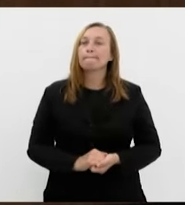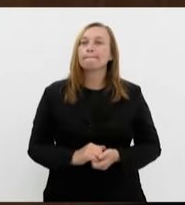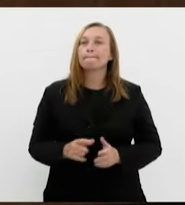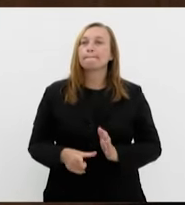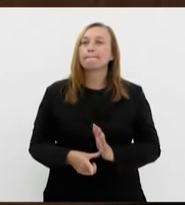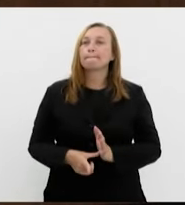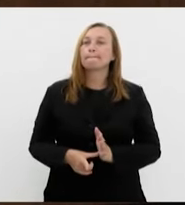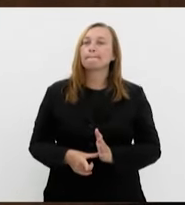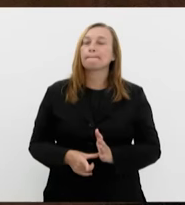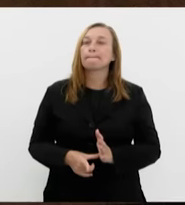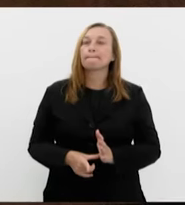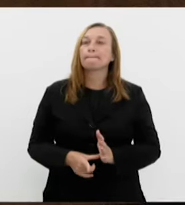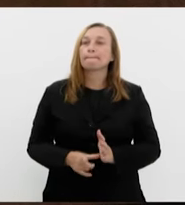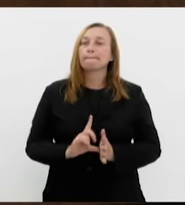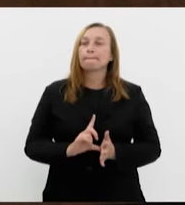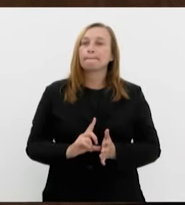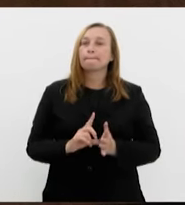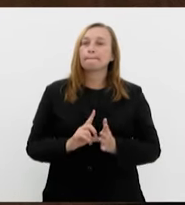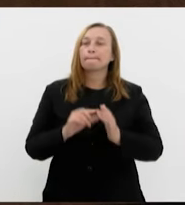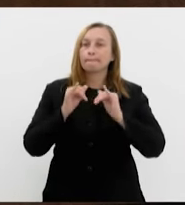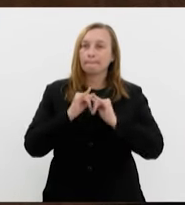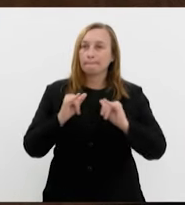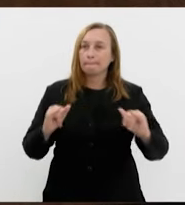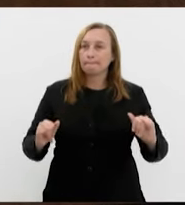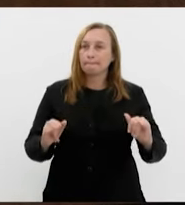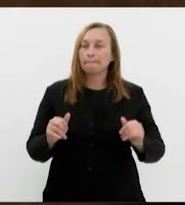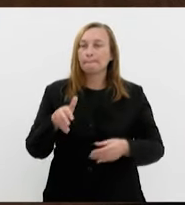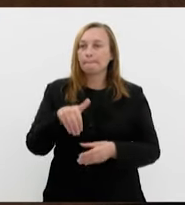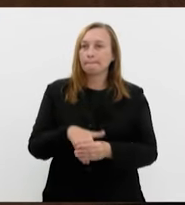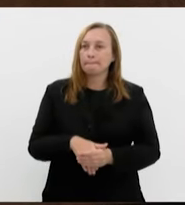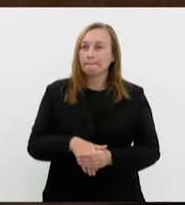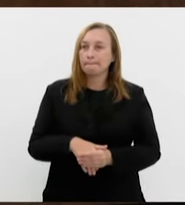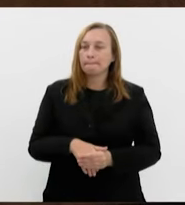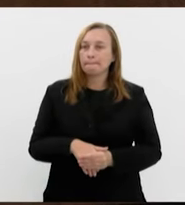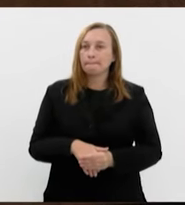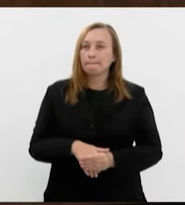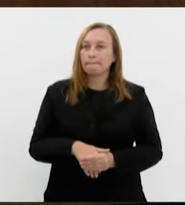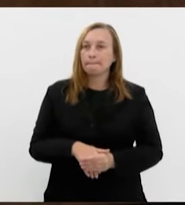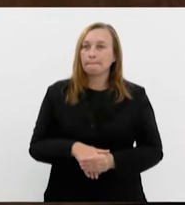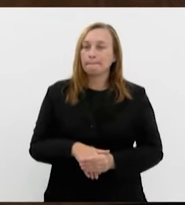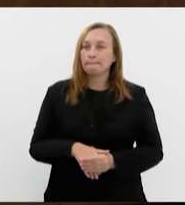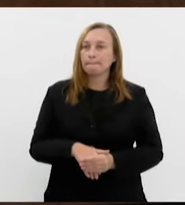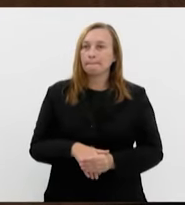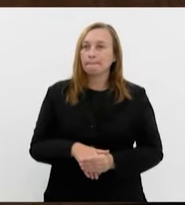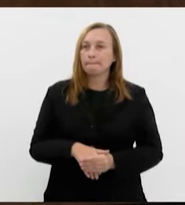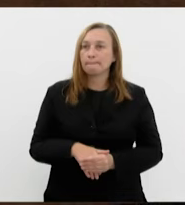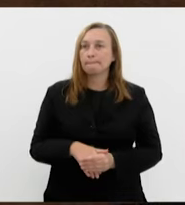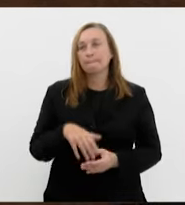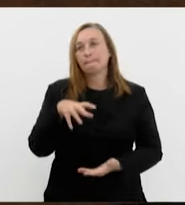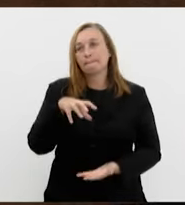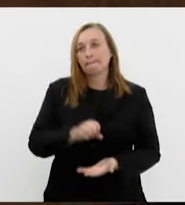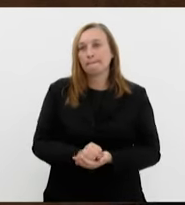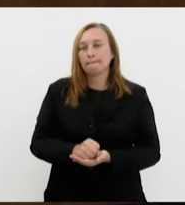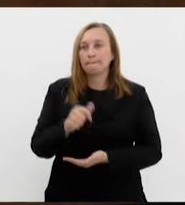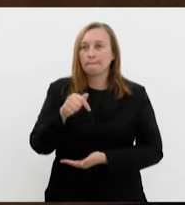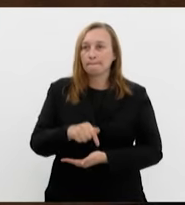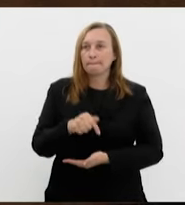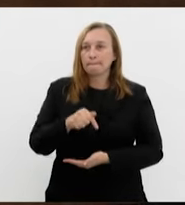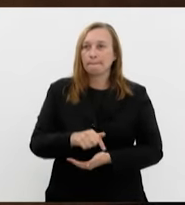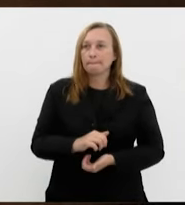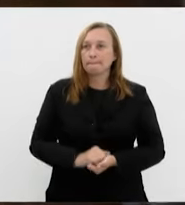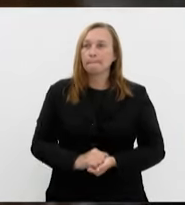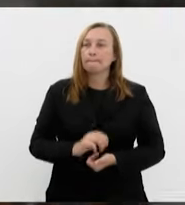antes de declarar realmente o nosso voto, eu preciso fazer alguns registros aqui,